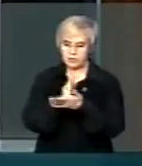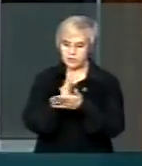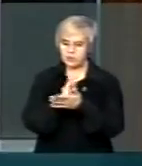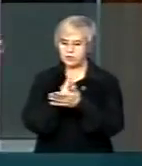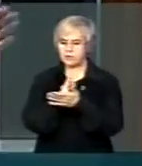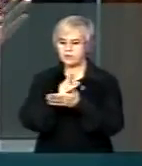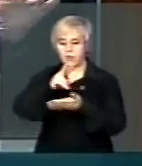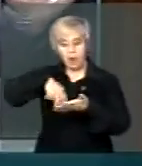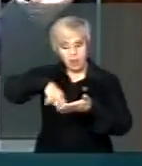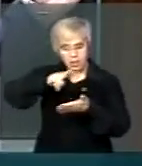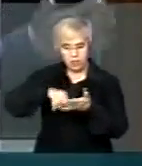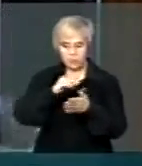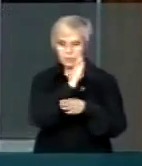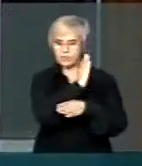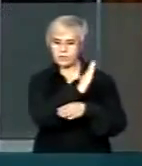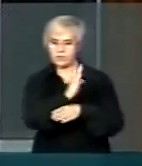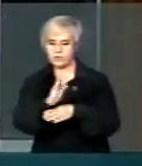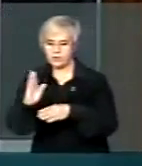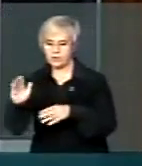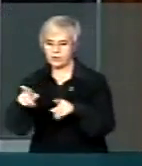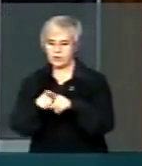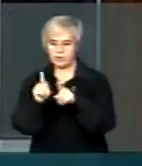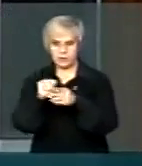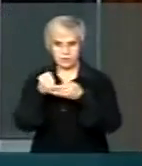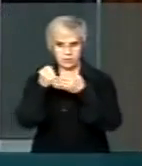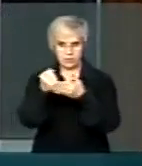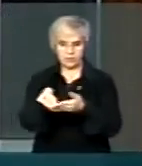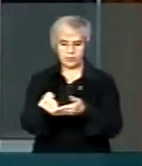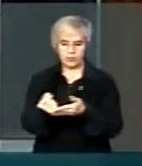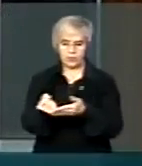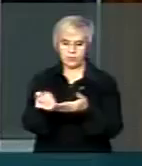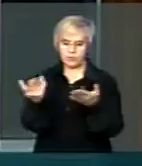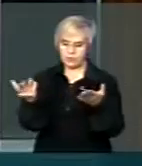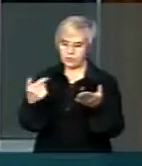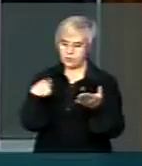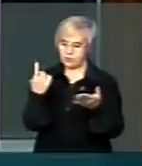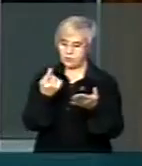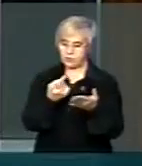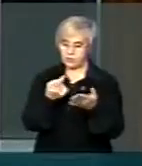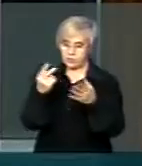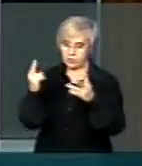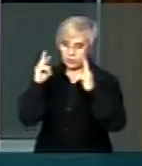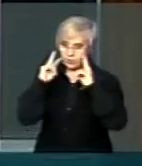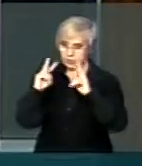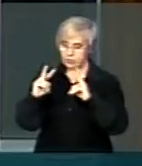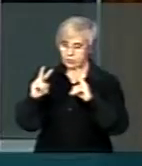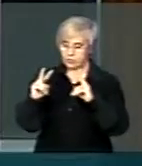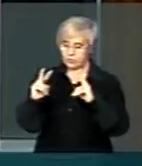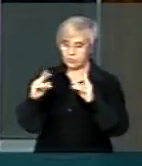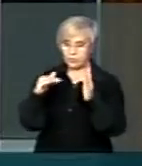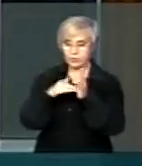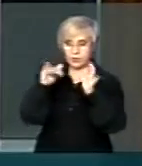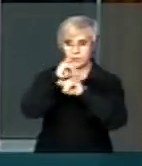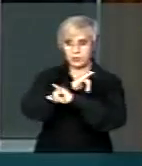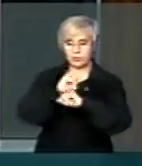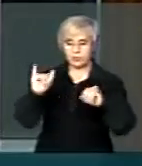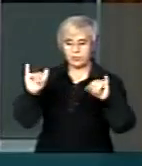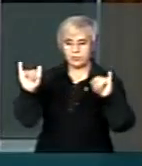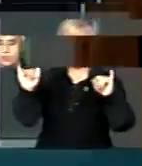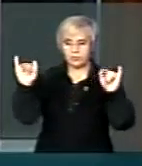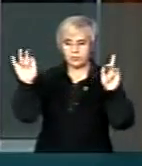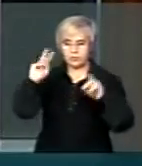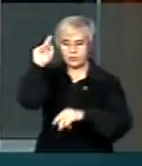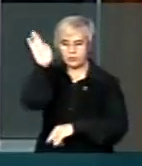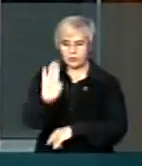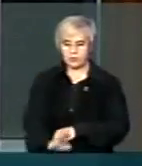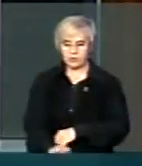bibliotecas. Acompanhando esse fato, chegou a nós as últimas pesquisas que dizem que no Brasil